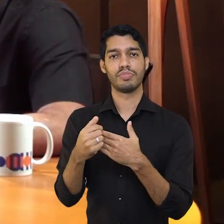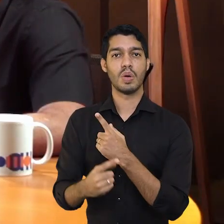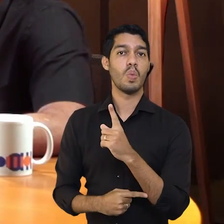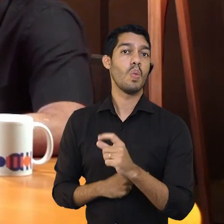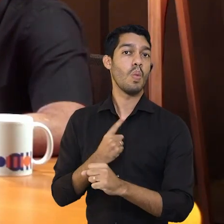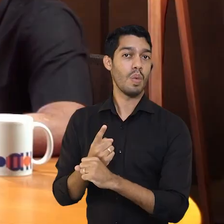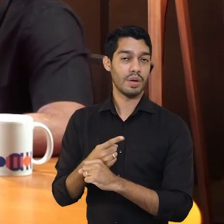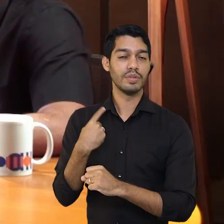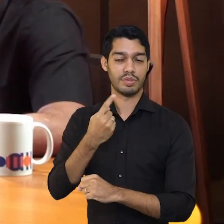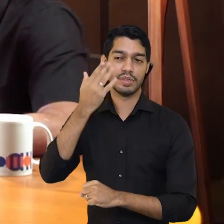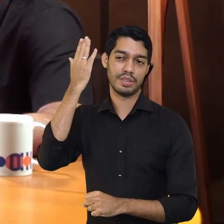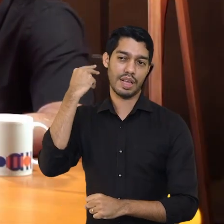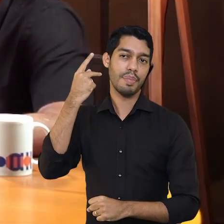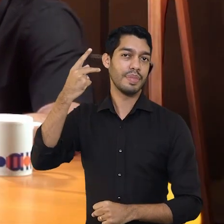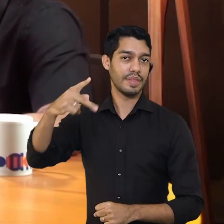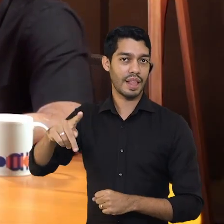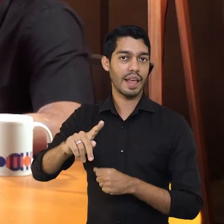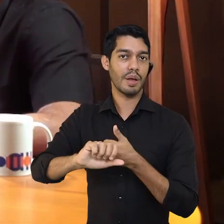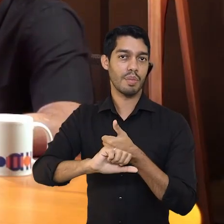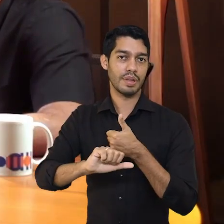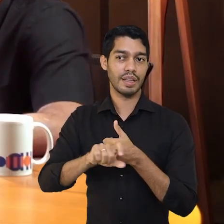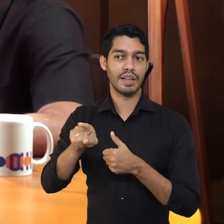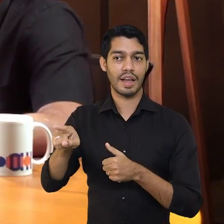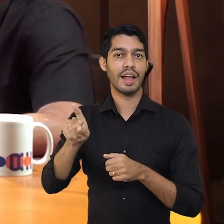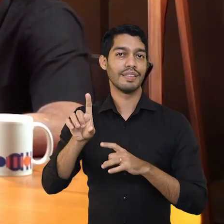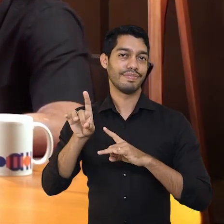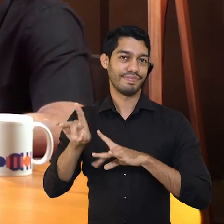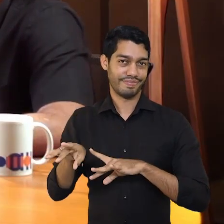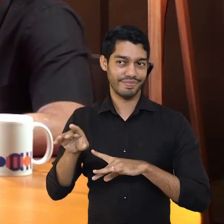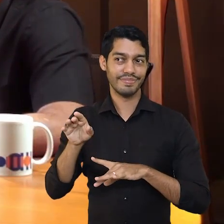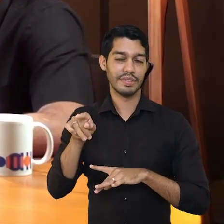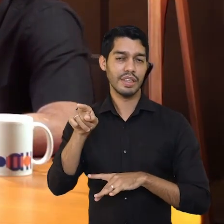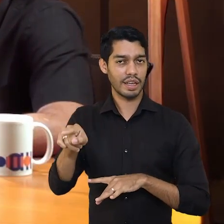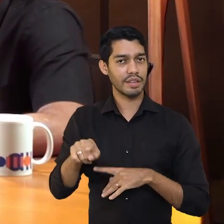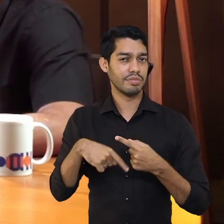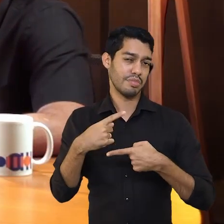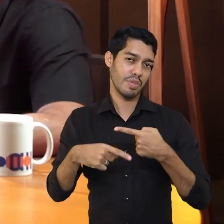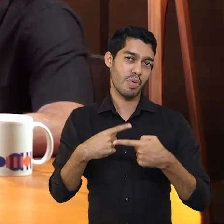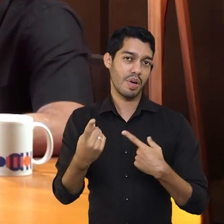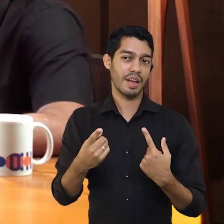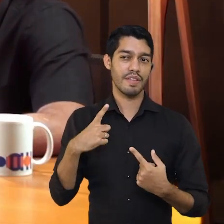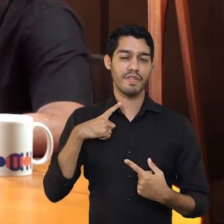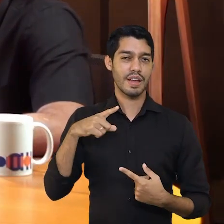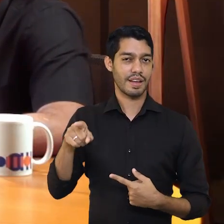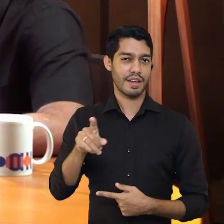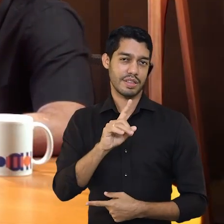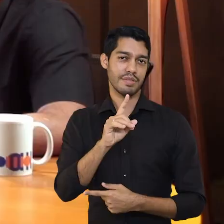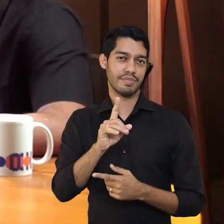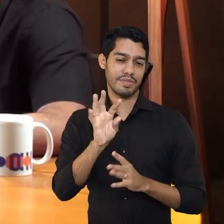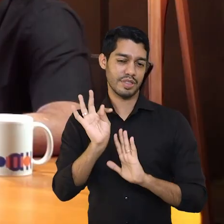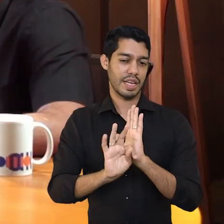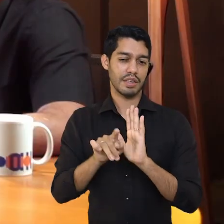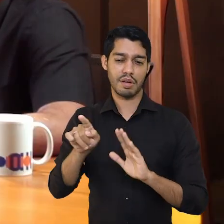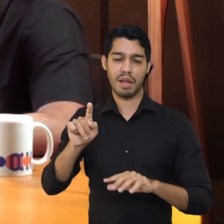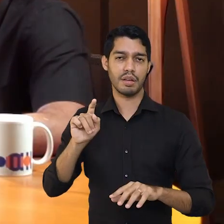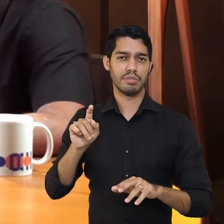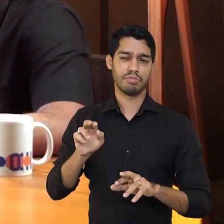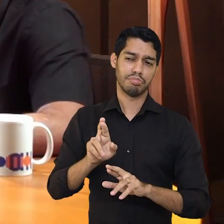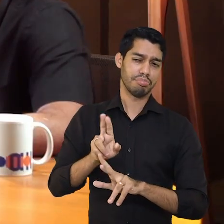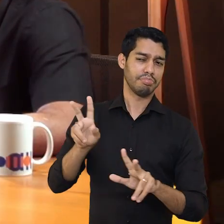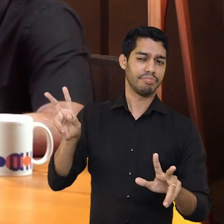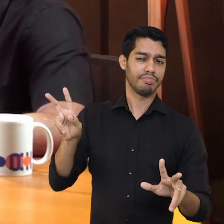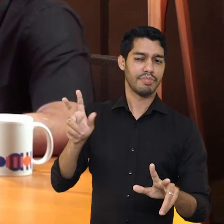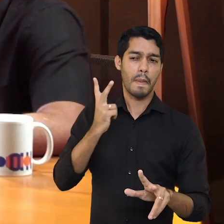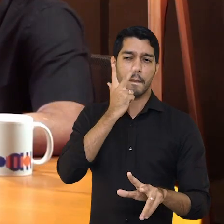gente sabe a qualidade técnica das coisas que ele entrega. E de repente ele vem com um texto mirabolante, a gente costuma bater o olho e falar: